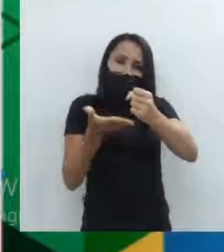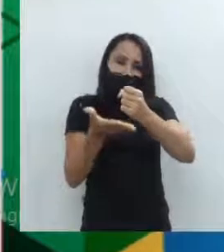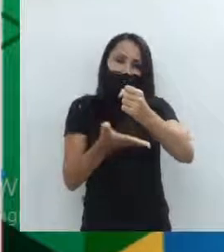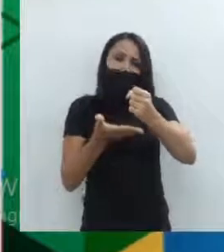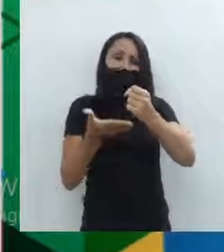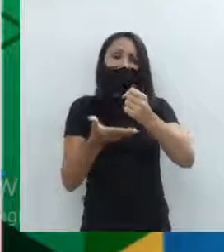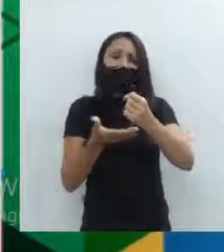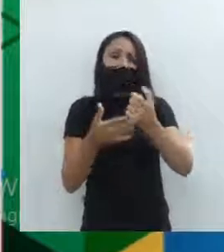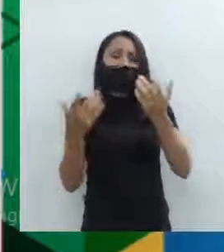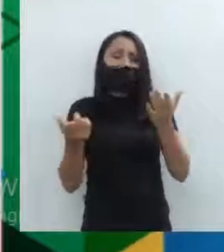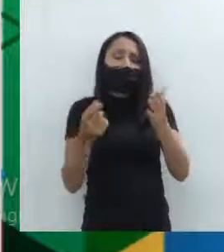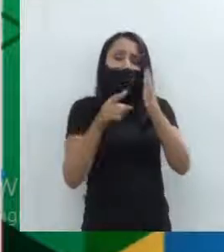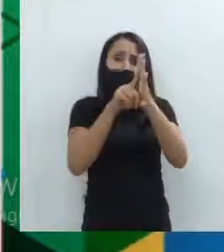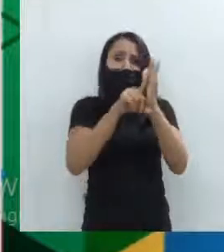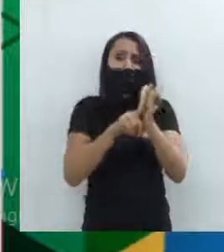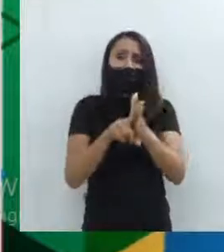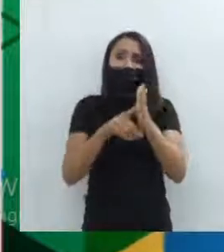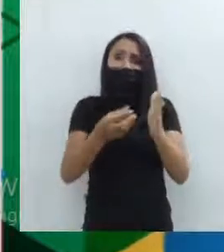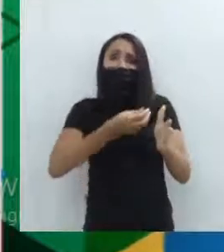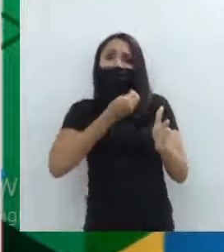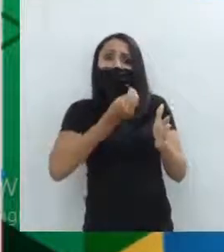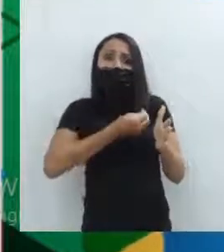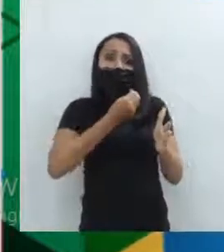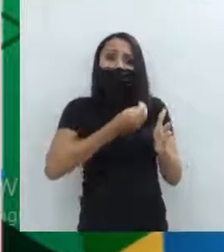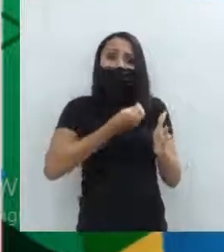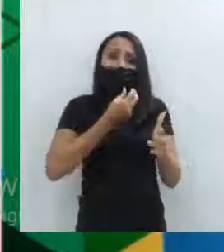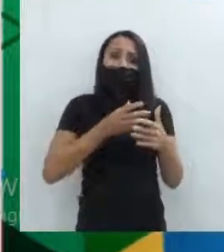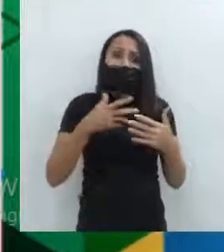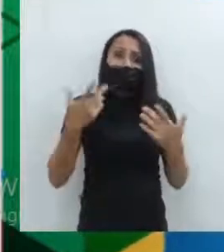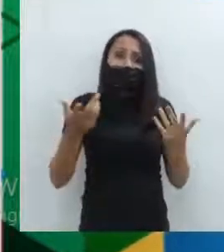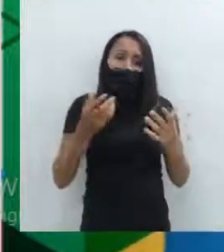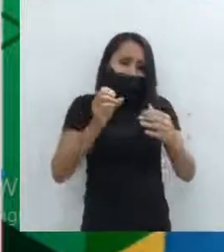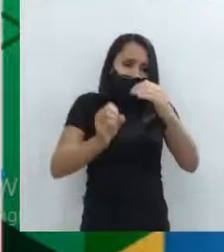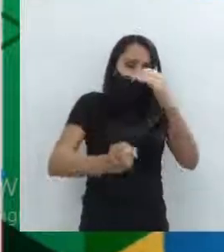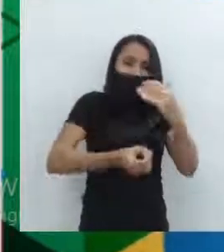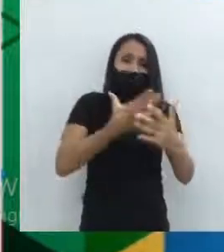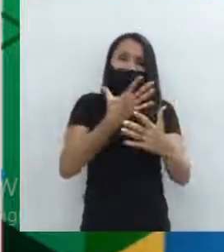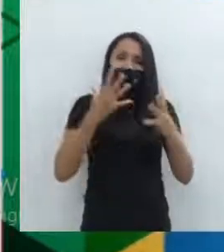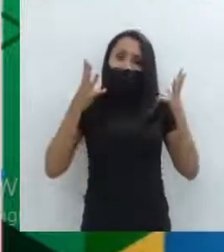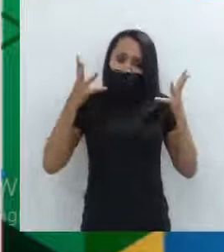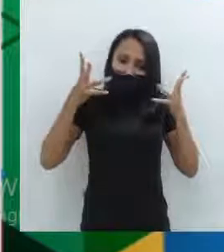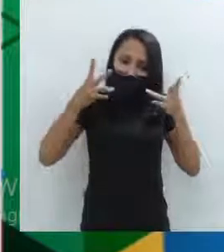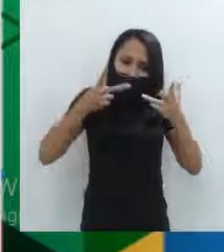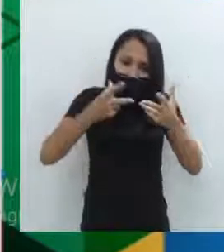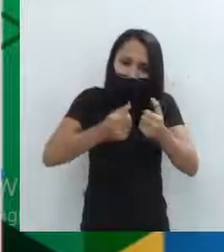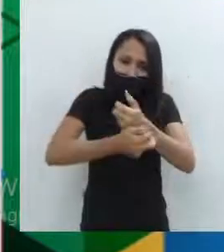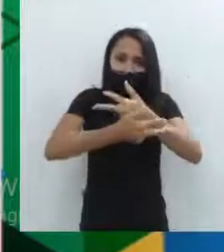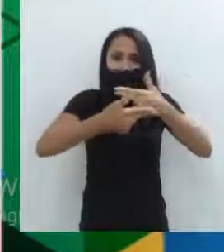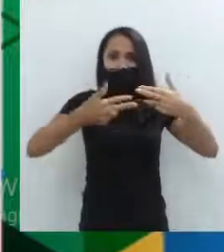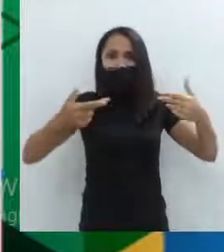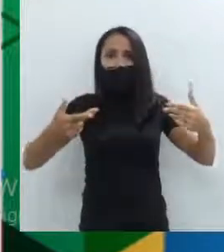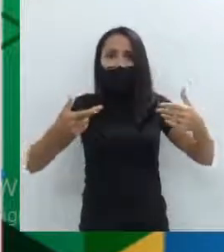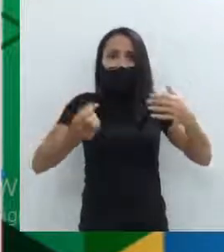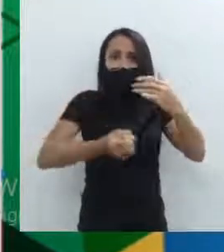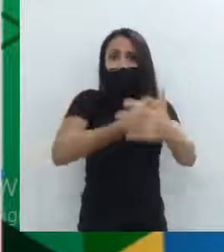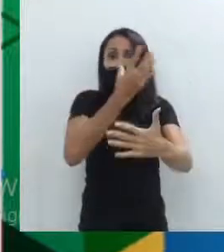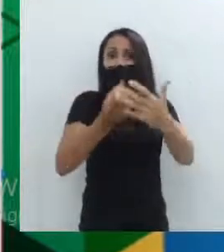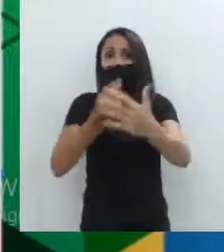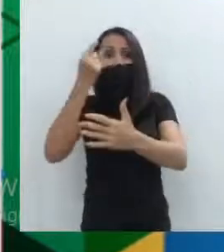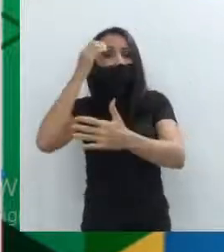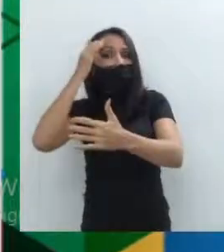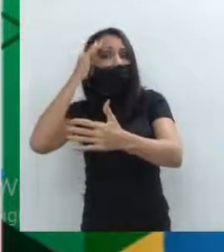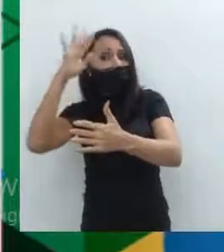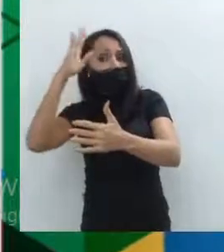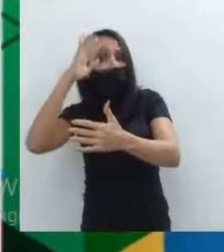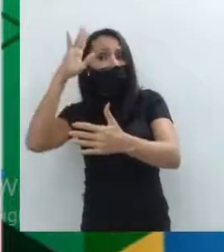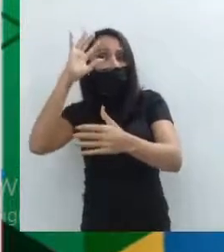o questionamento a respeito da vida, sobre a condição do homem, sobre o surgimento de todas as coisas, foi que deu origem ao pensamento